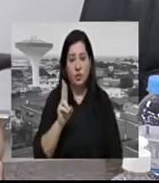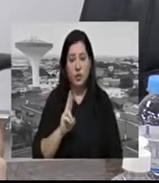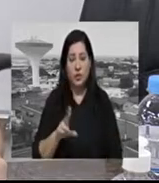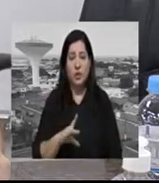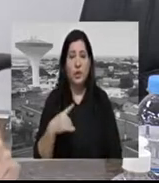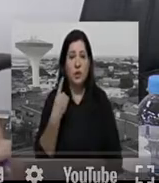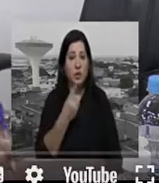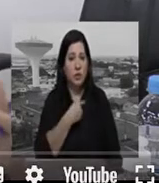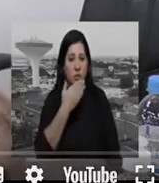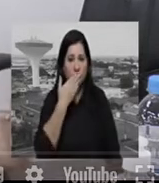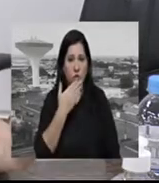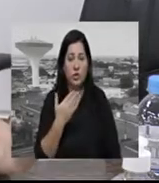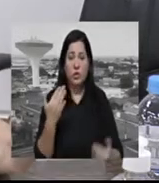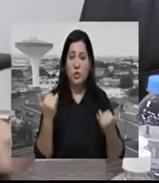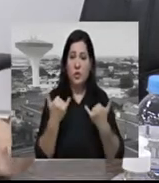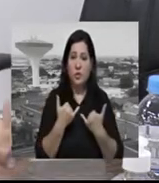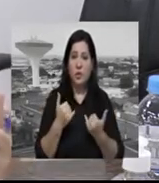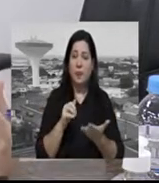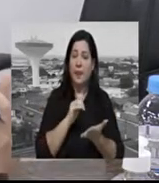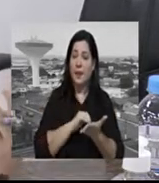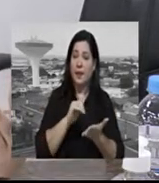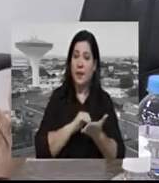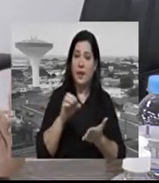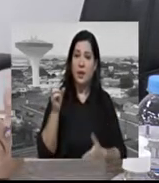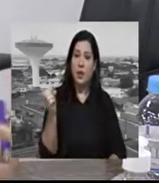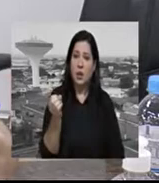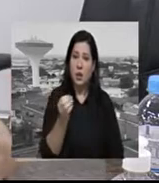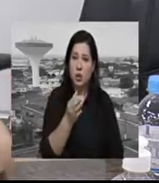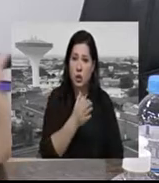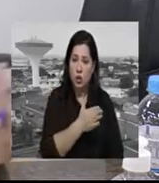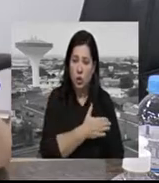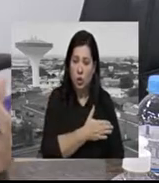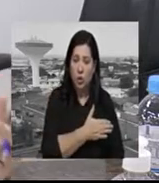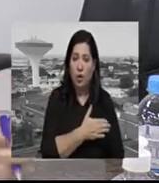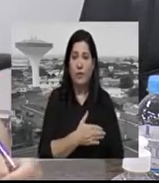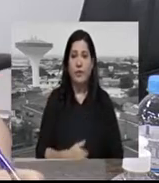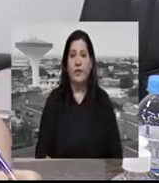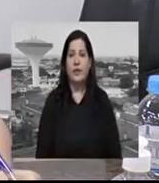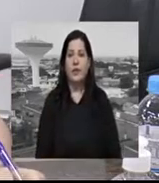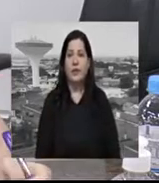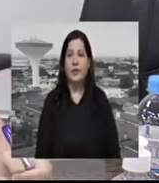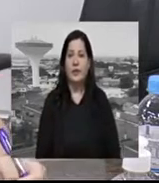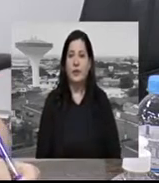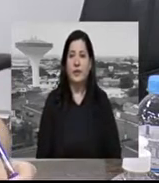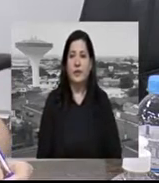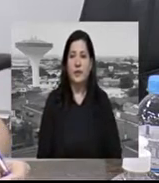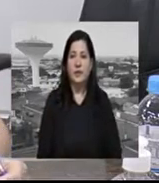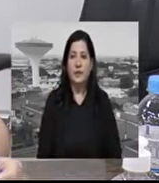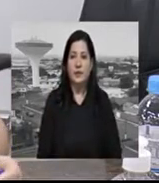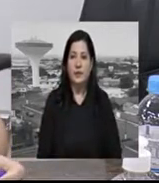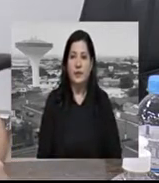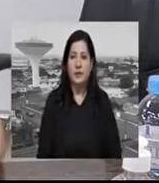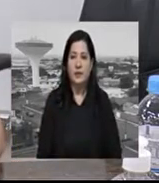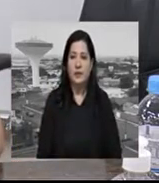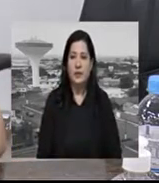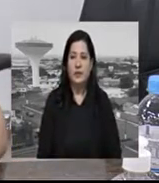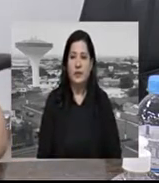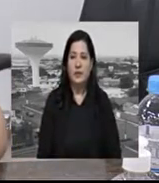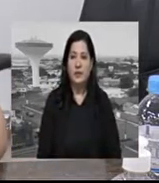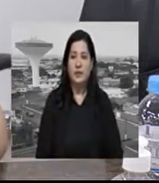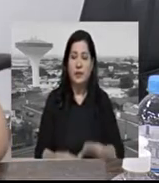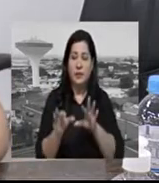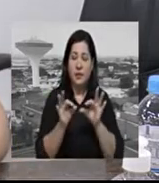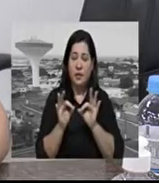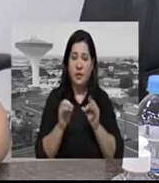pressa secretaria que uma secretaria nova recém-formada devido à alteração a yamily reforma administrativa feita pela